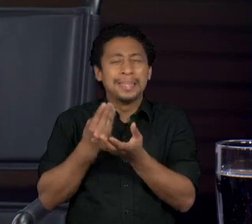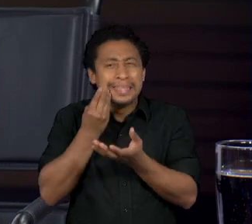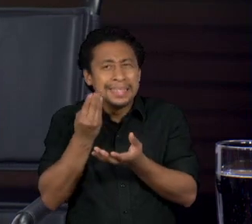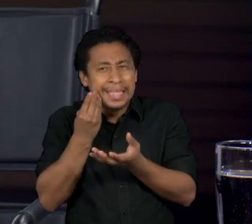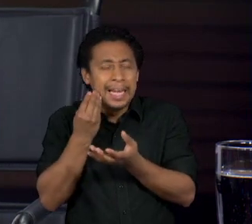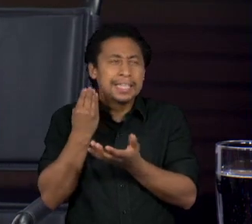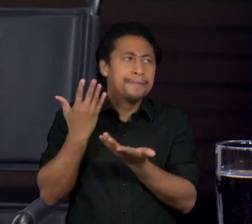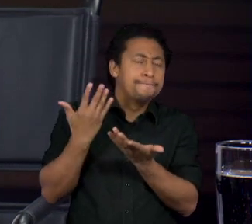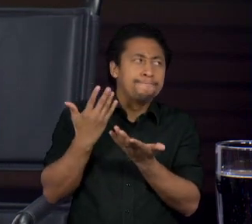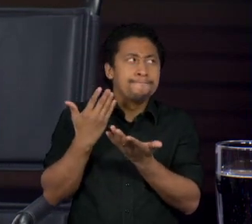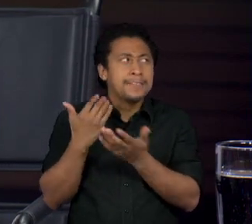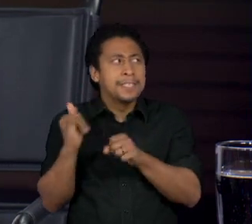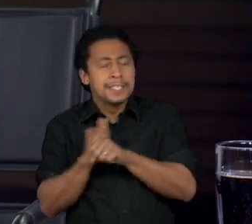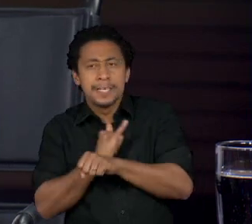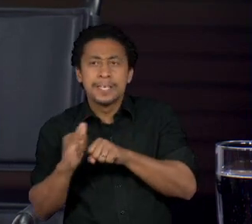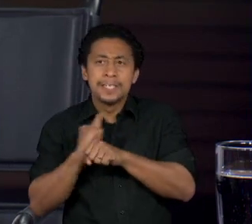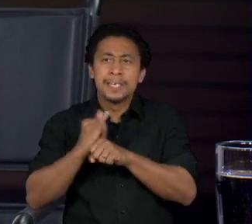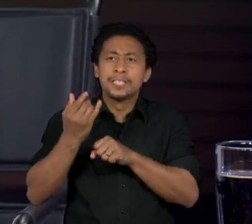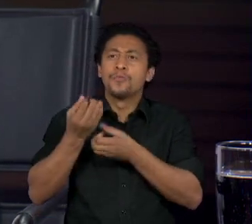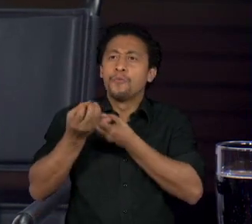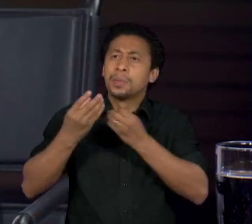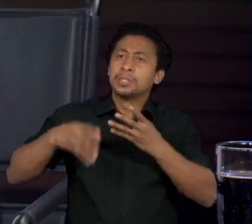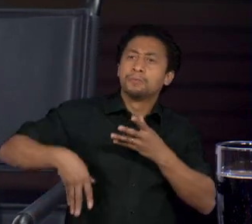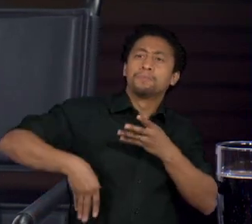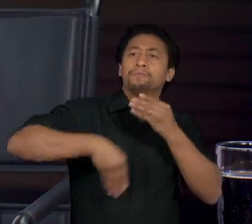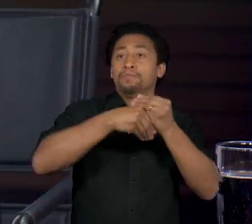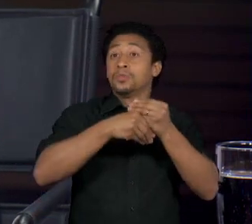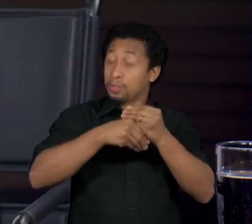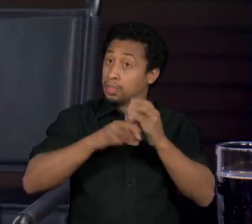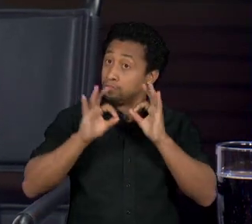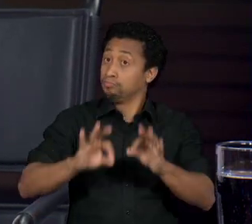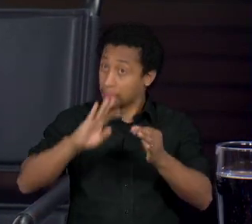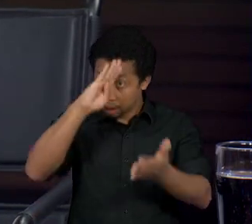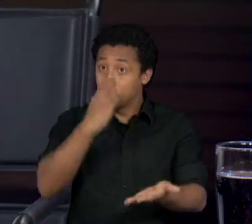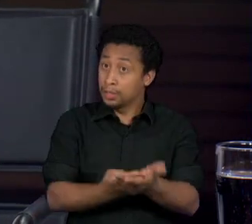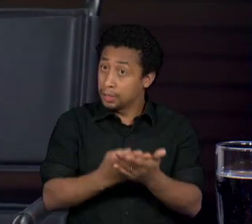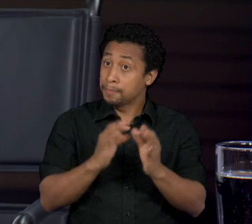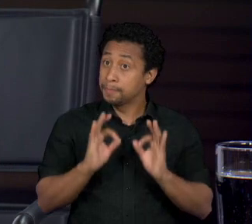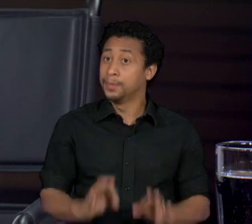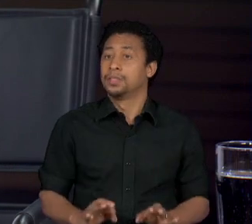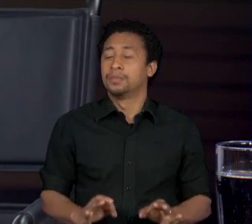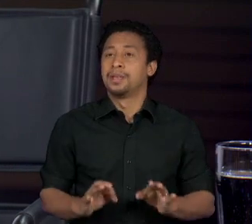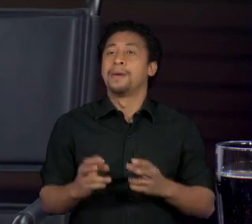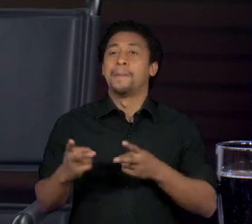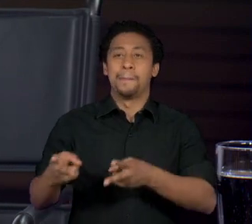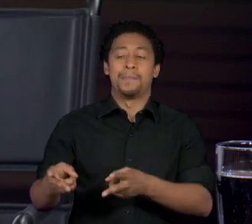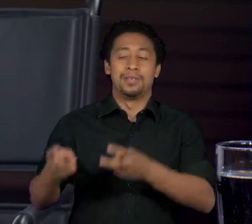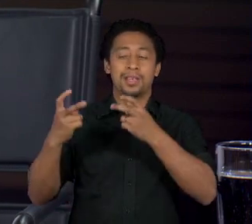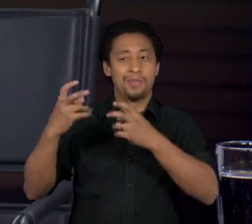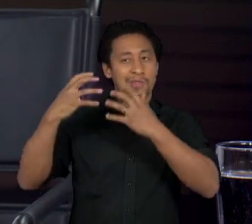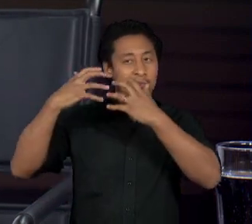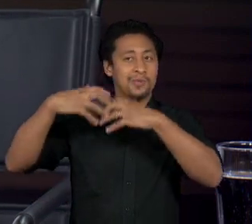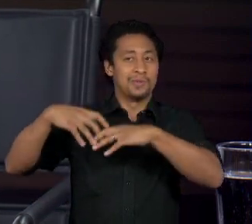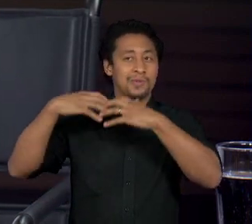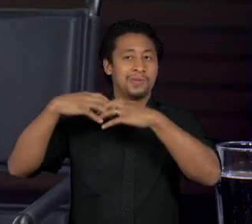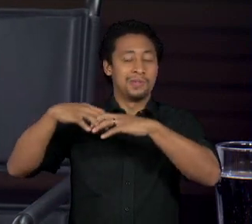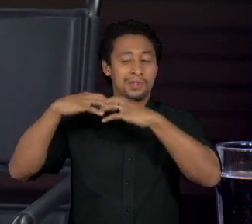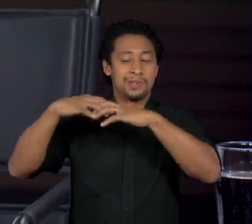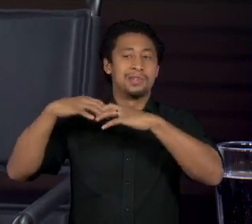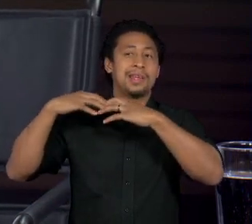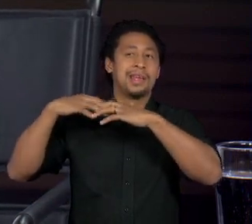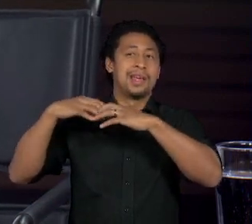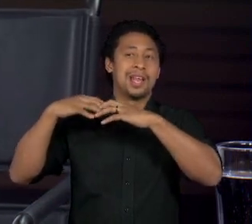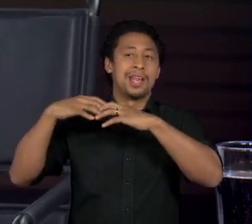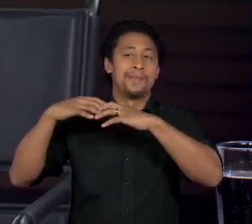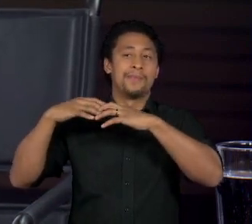para ela faça sentido, mas genuinamente ela acredita naquilo. E aí a gente já começa a perceber que o cérebro está tentando, com algumas